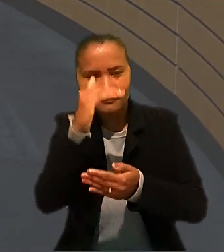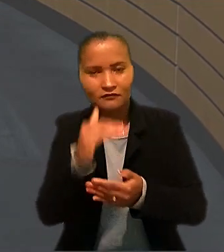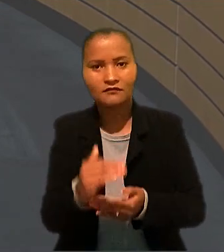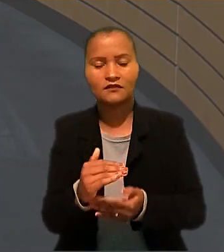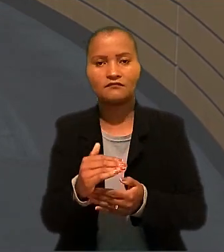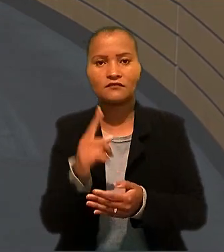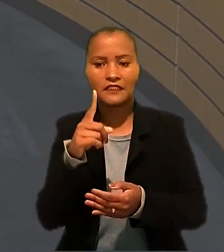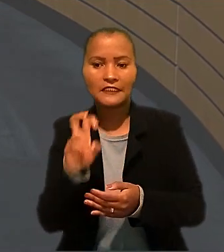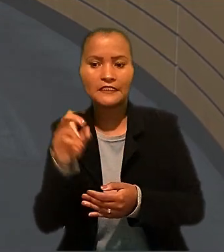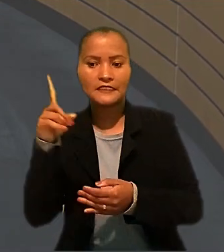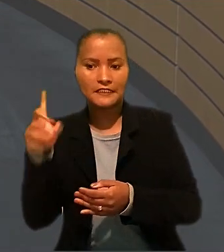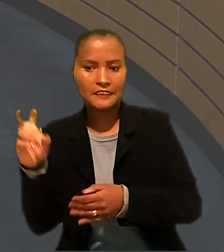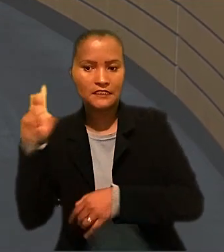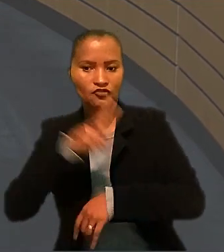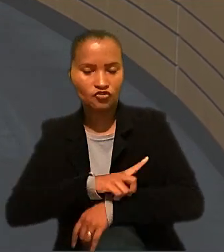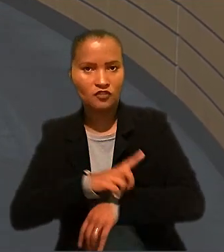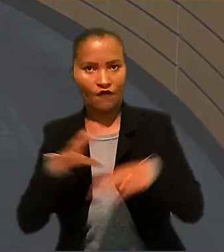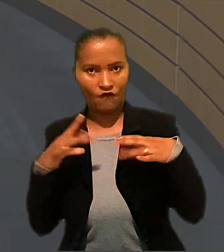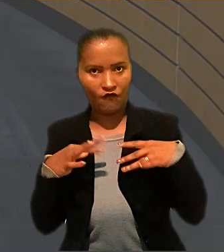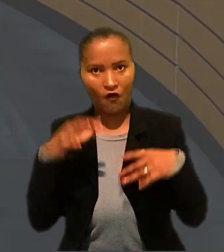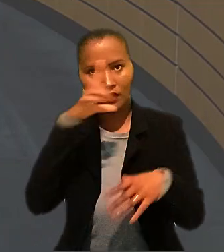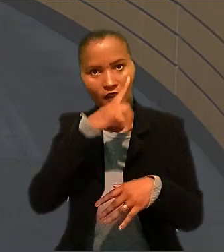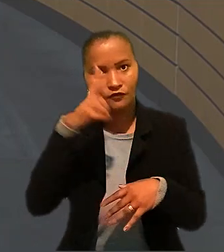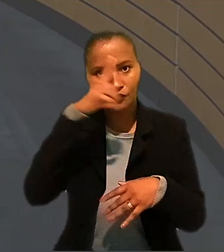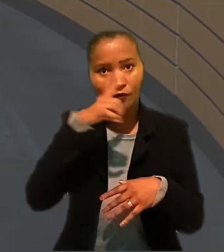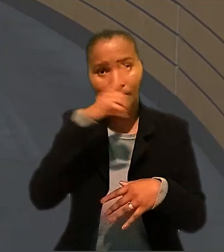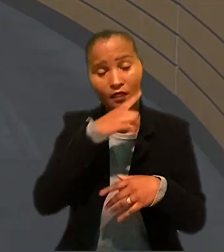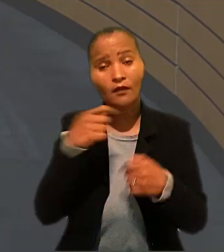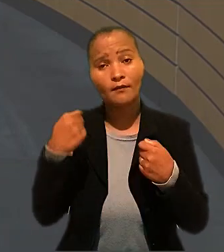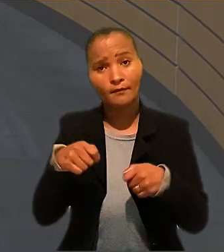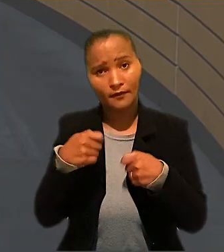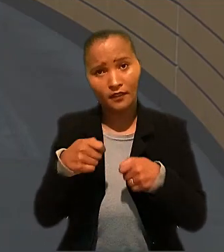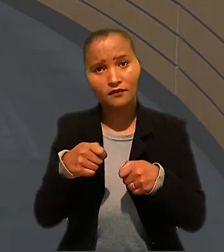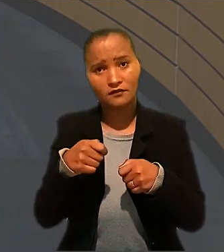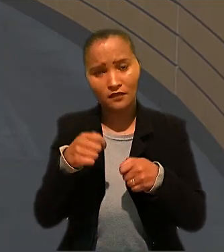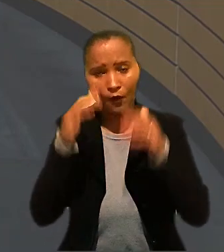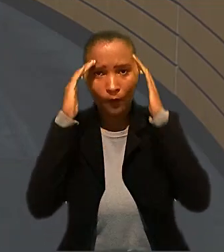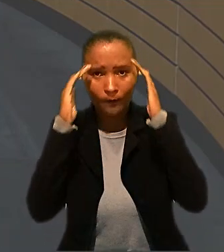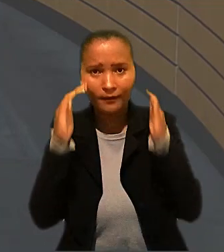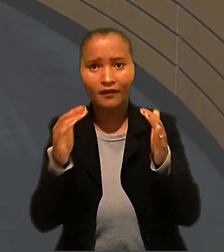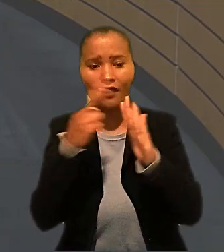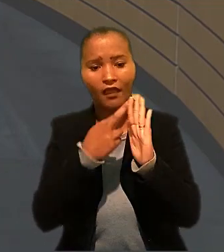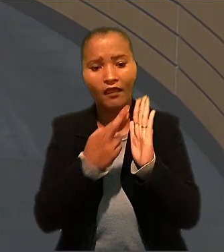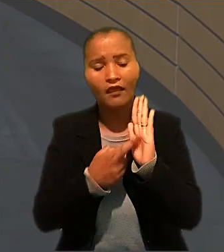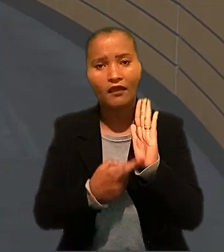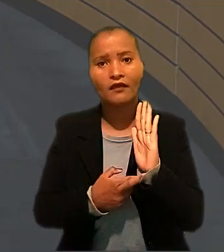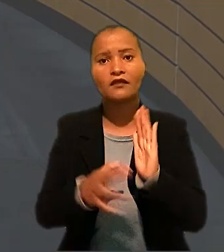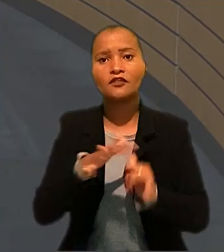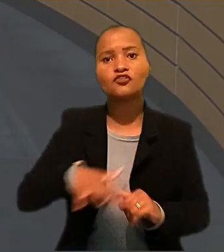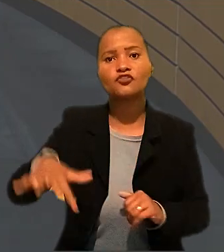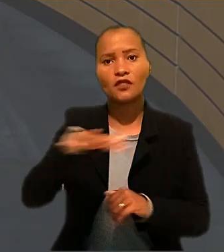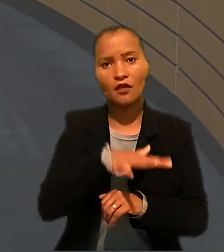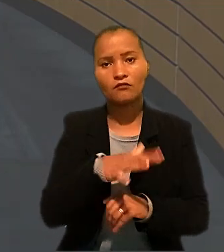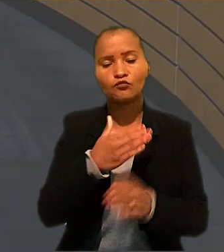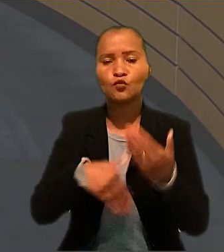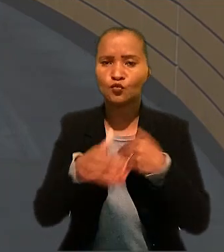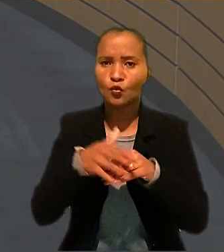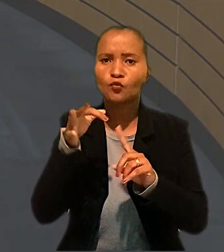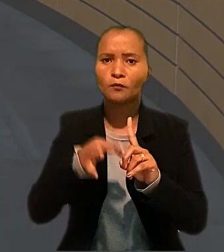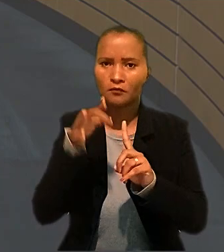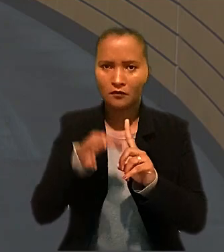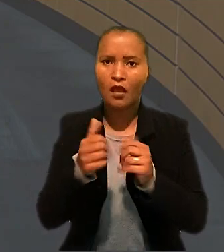revezamento quinzenal com folga aos domingos para as trabalhadoras deve prevalecer sobre a norma geral. Todos os ministros